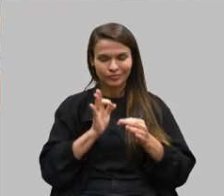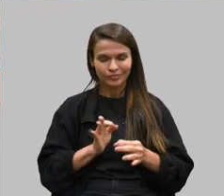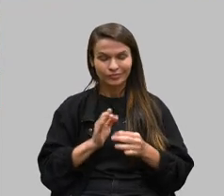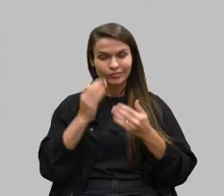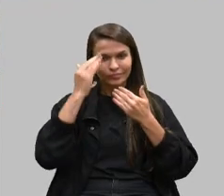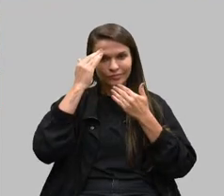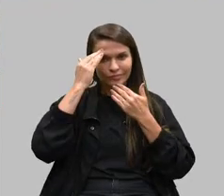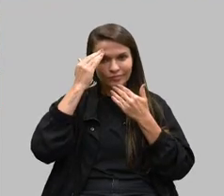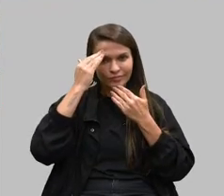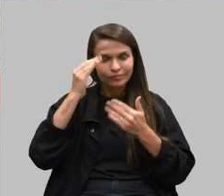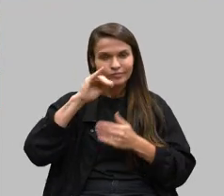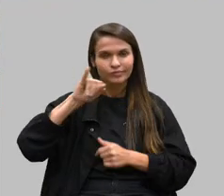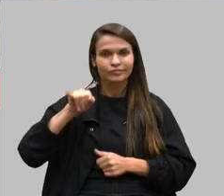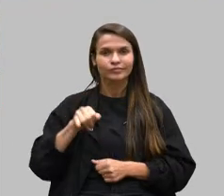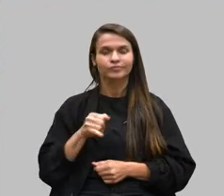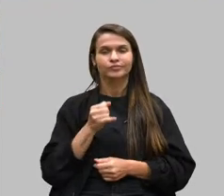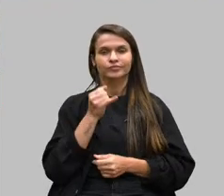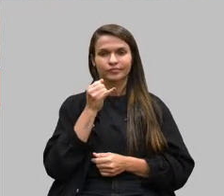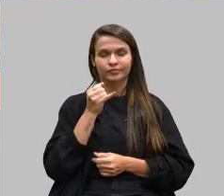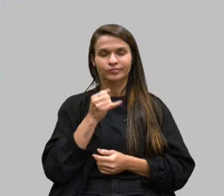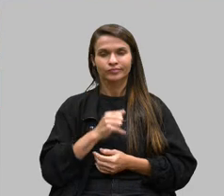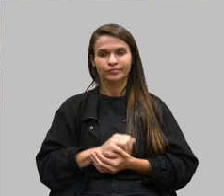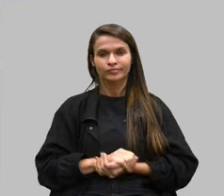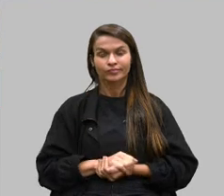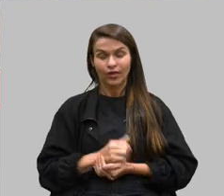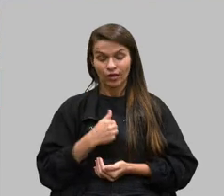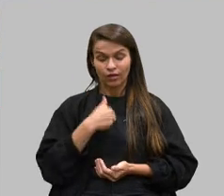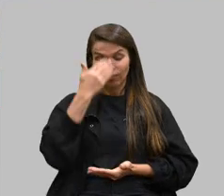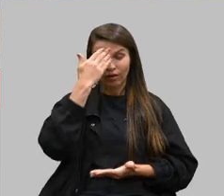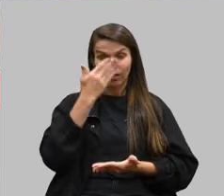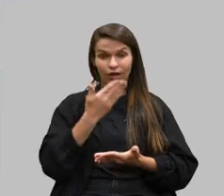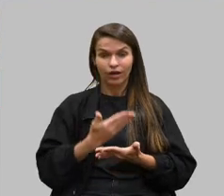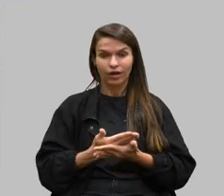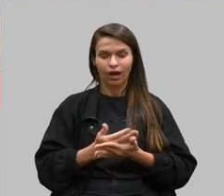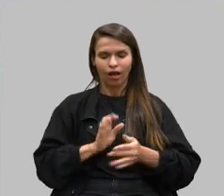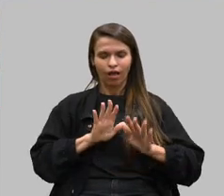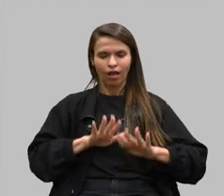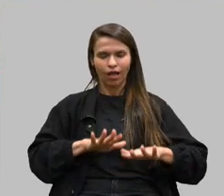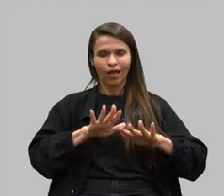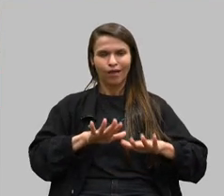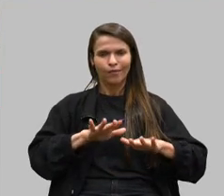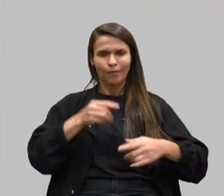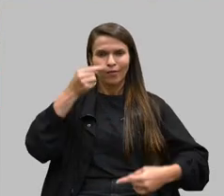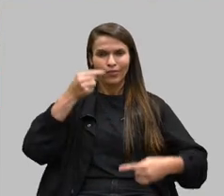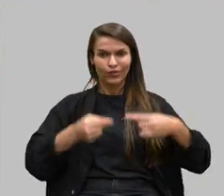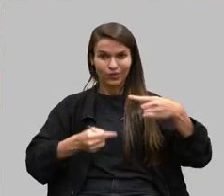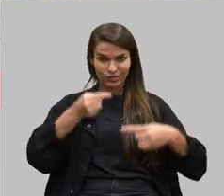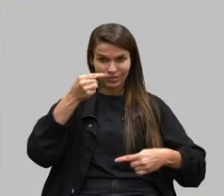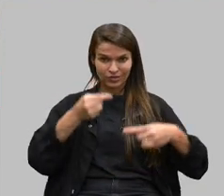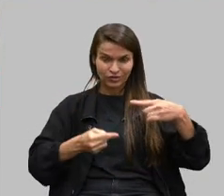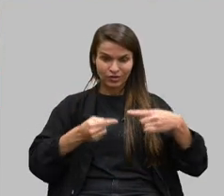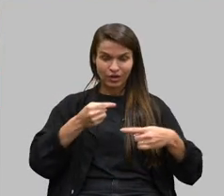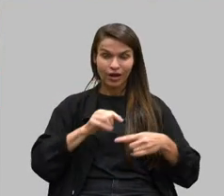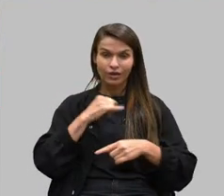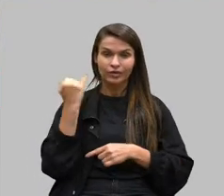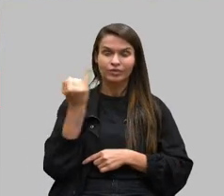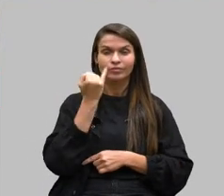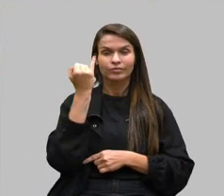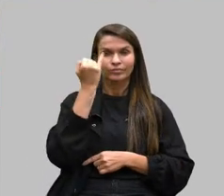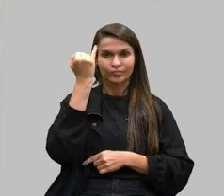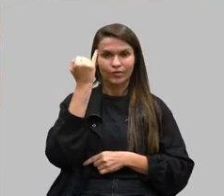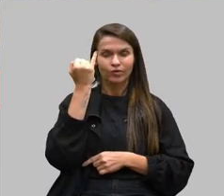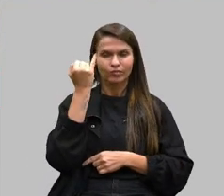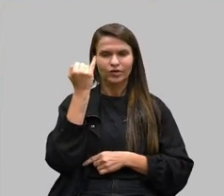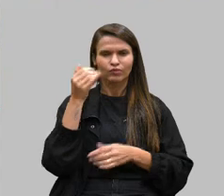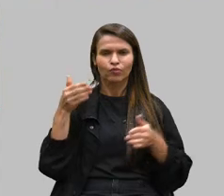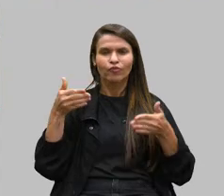oportunidade eu acredito que essa mobilização política é fundamental para que a